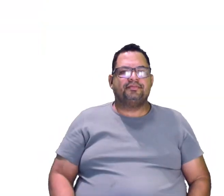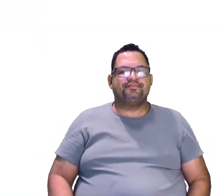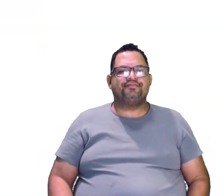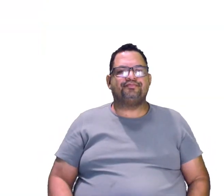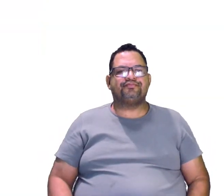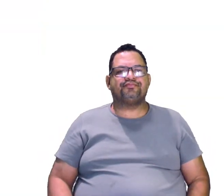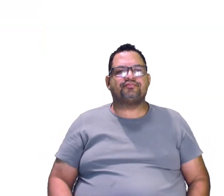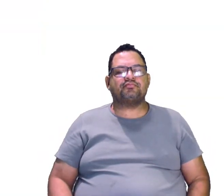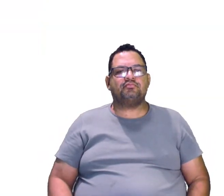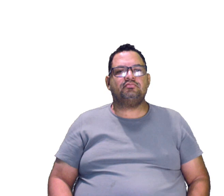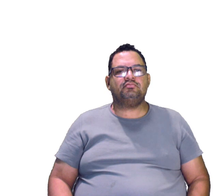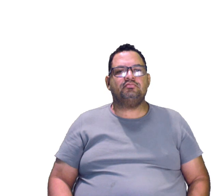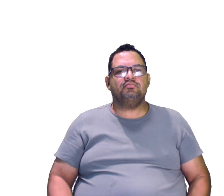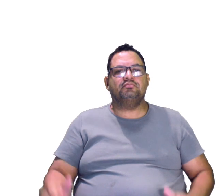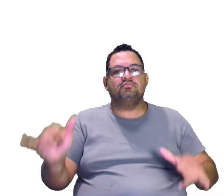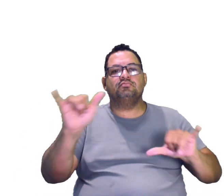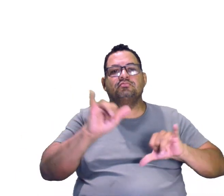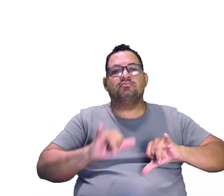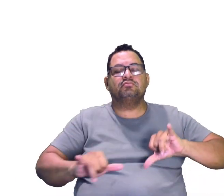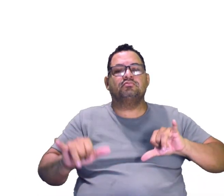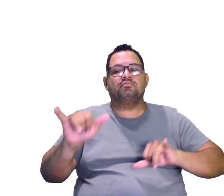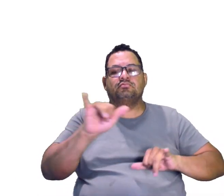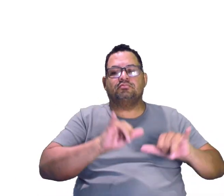química se faz presente onde?